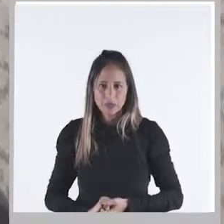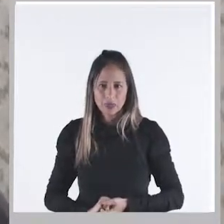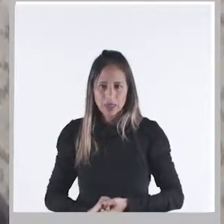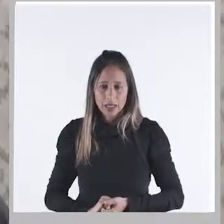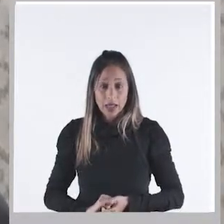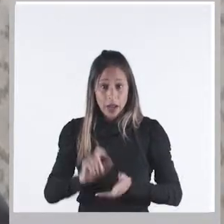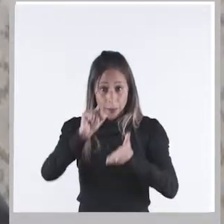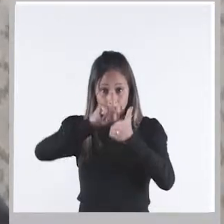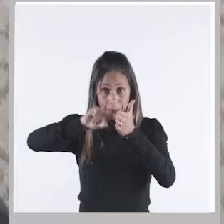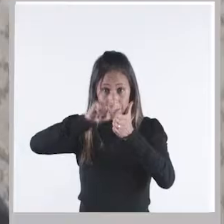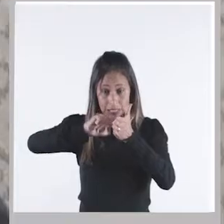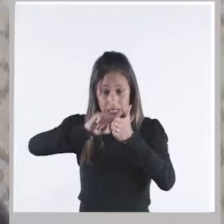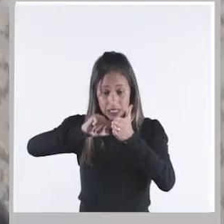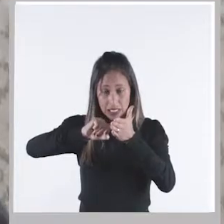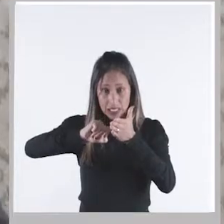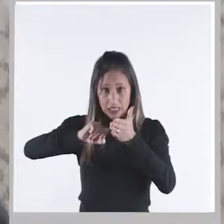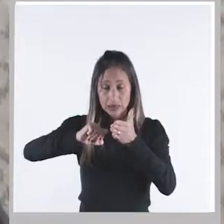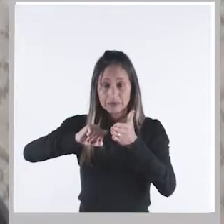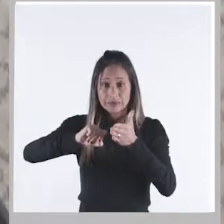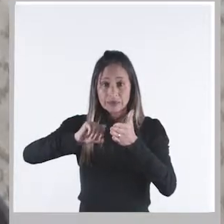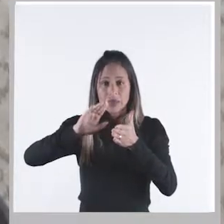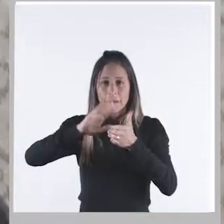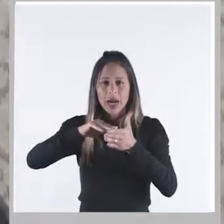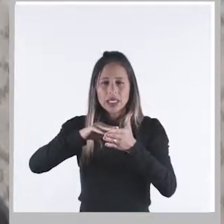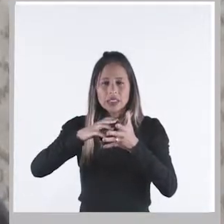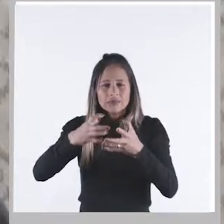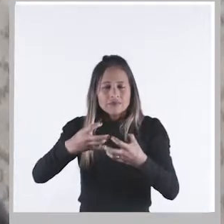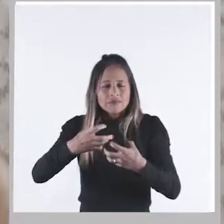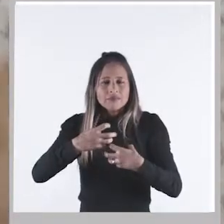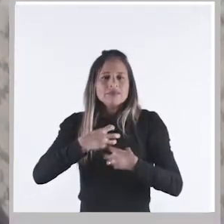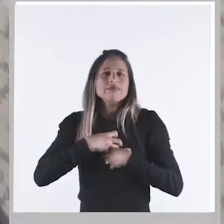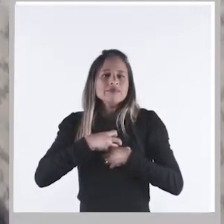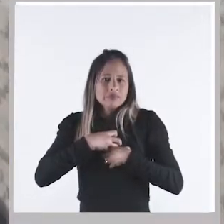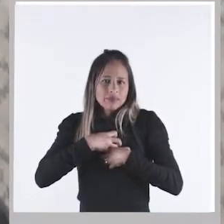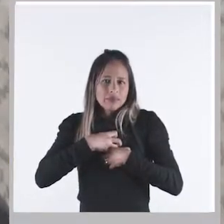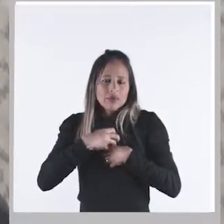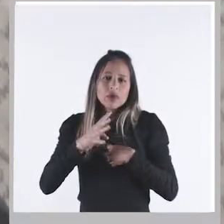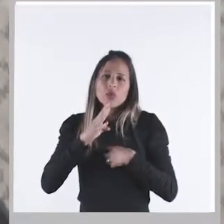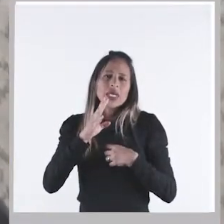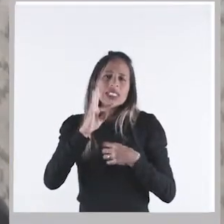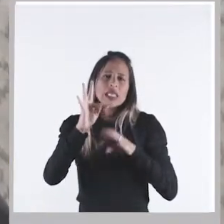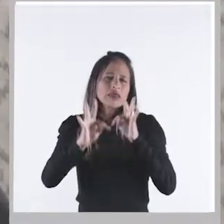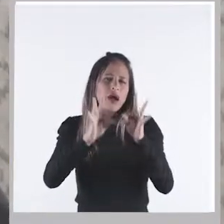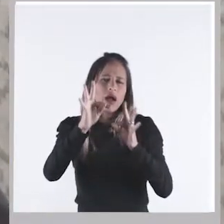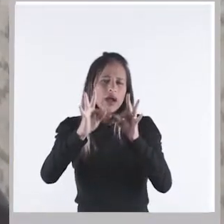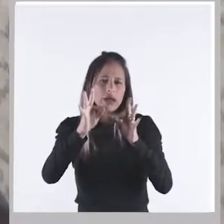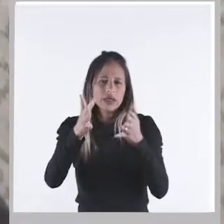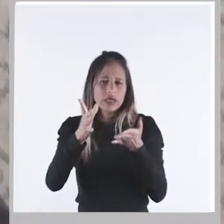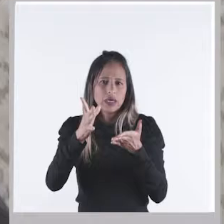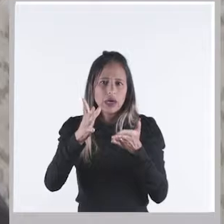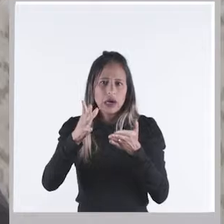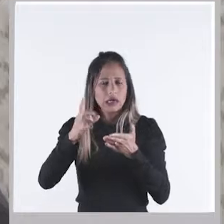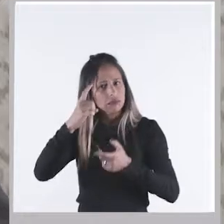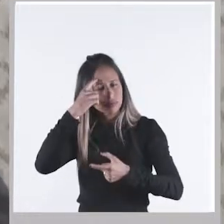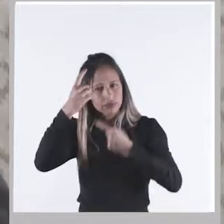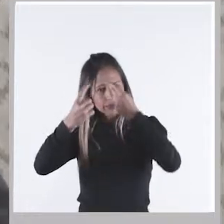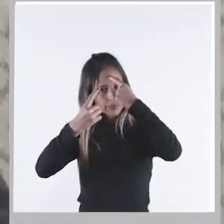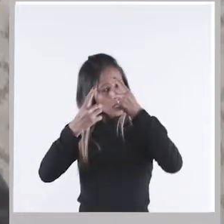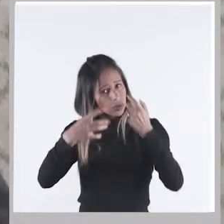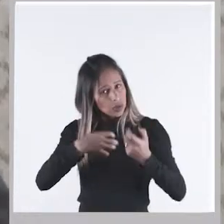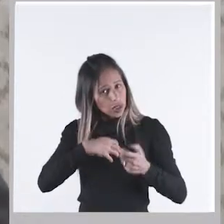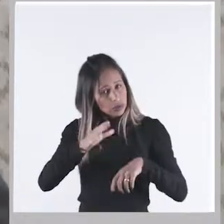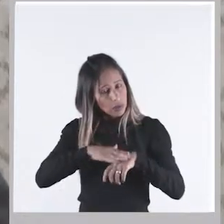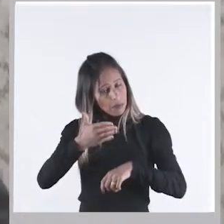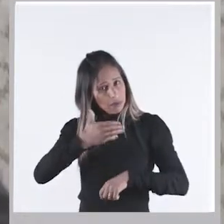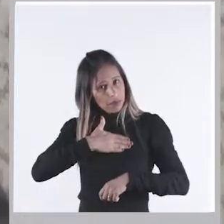uma escrita muito intuitiva, né? sem conhecimento de técnica, de escrita criativa.